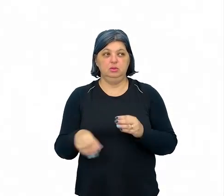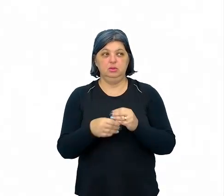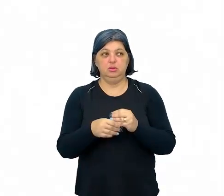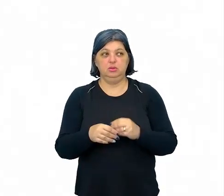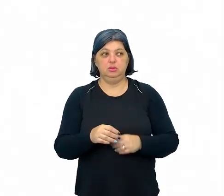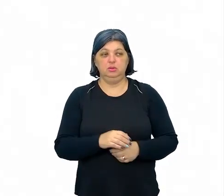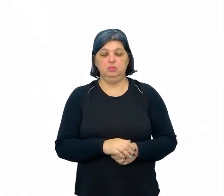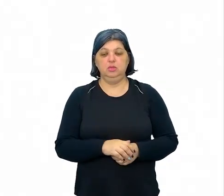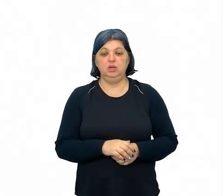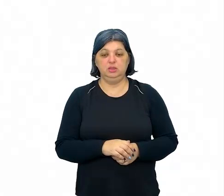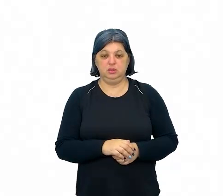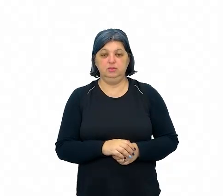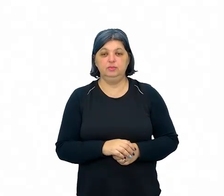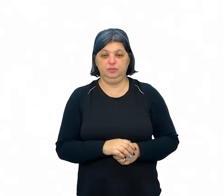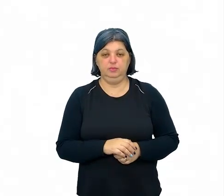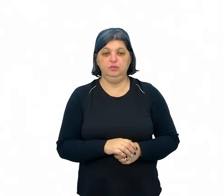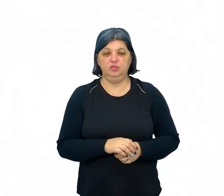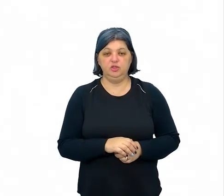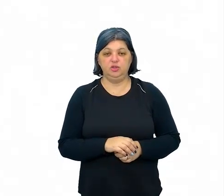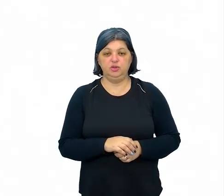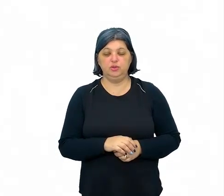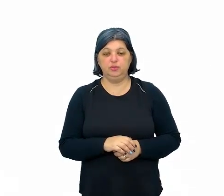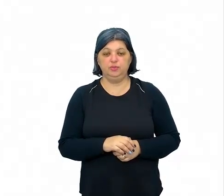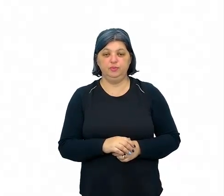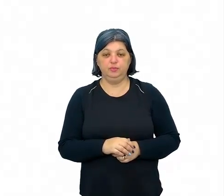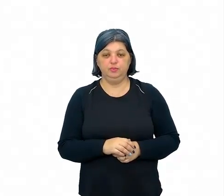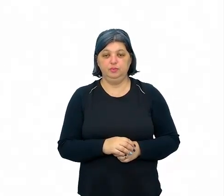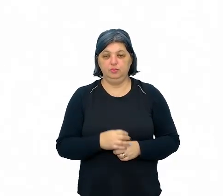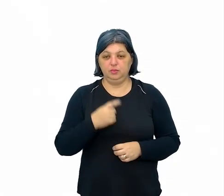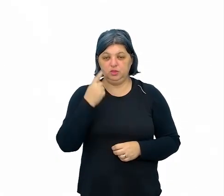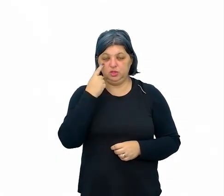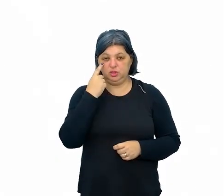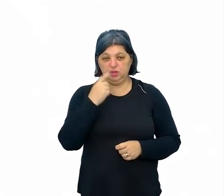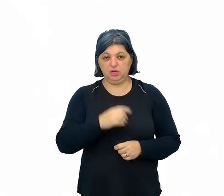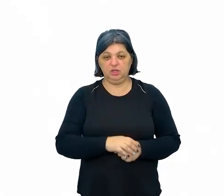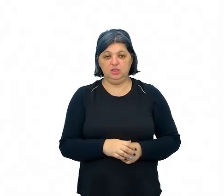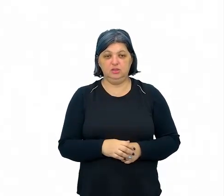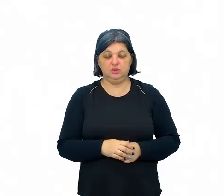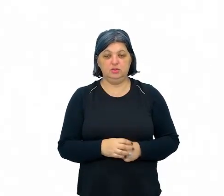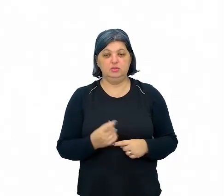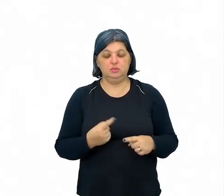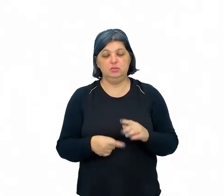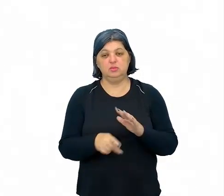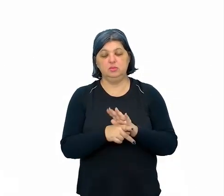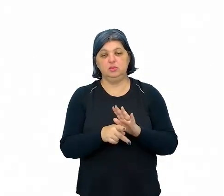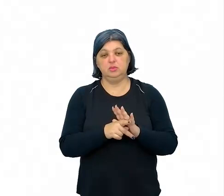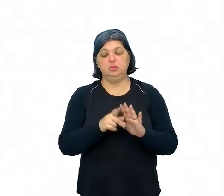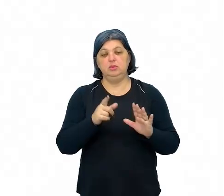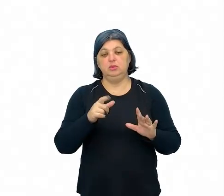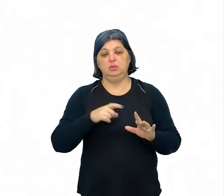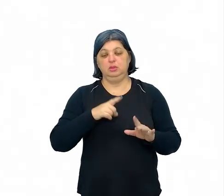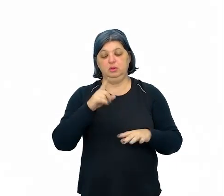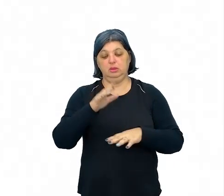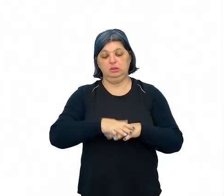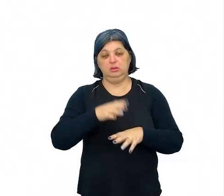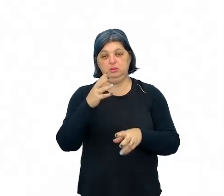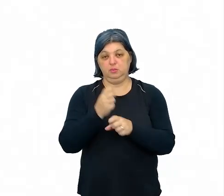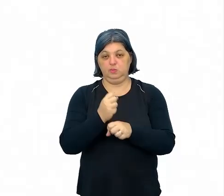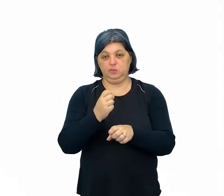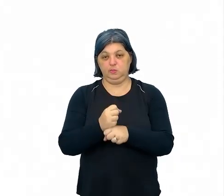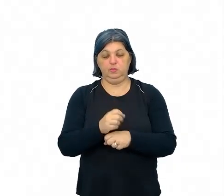aos outros, né? É muita coisa de conteúdo matemático que está envolvido, né? São